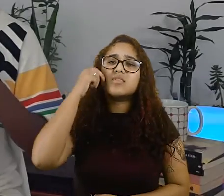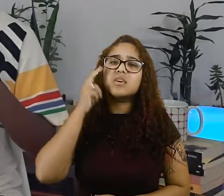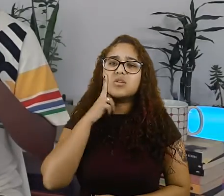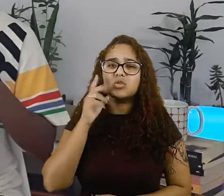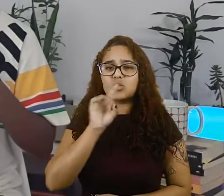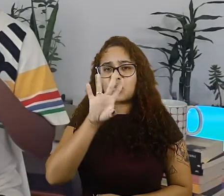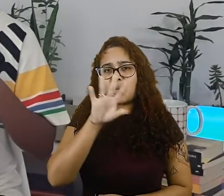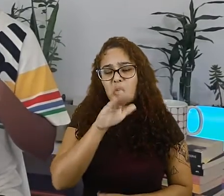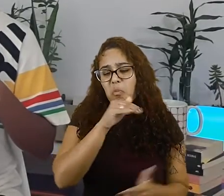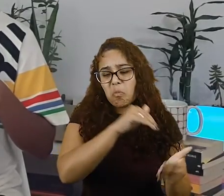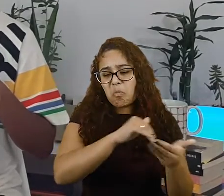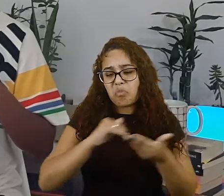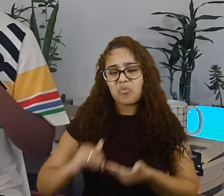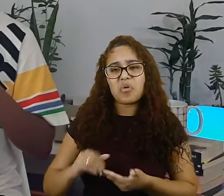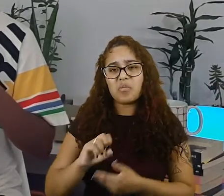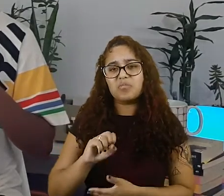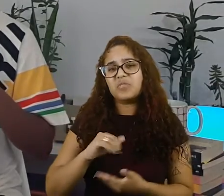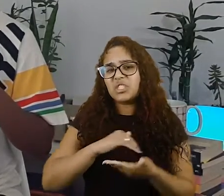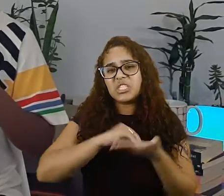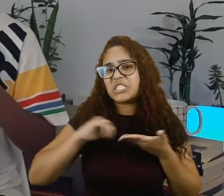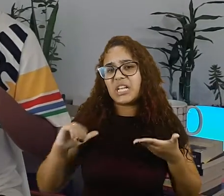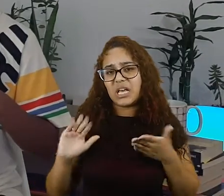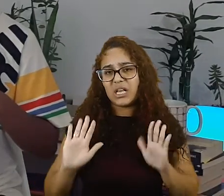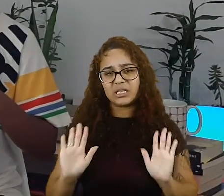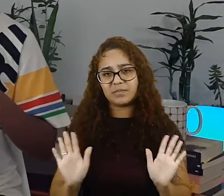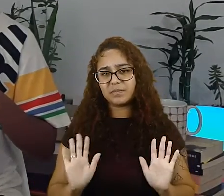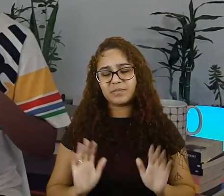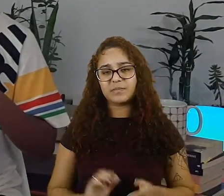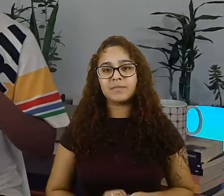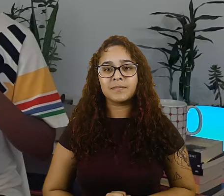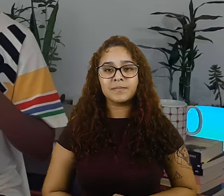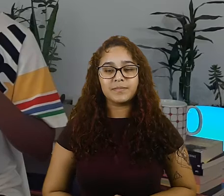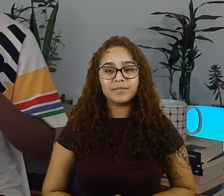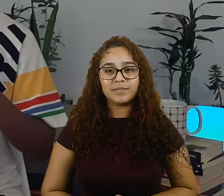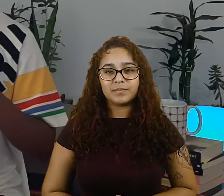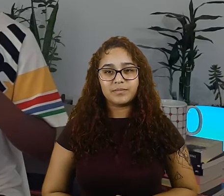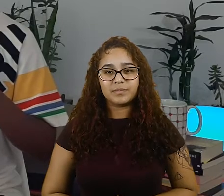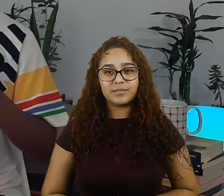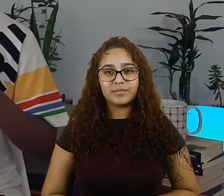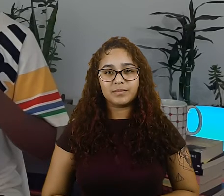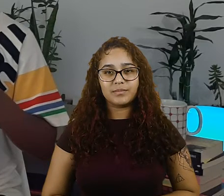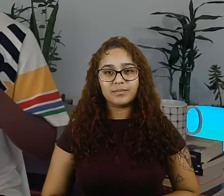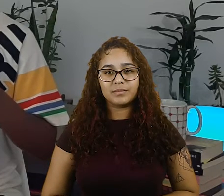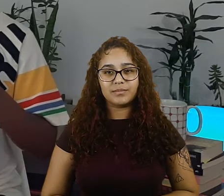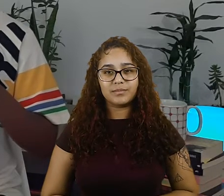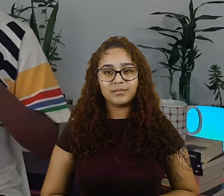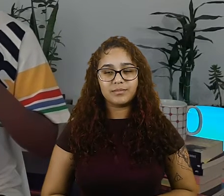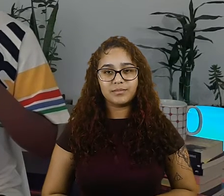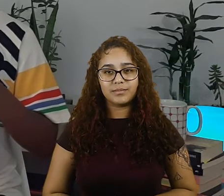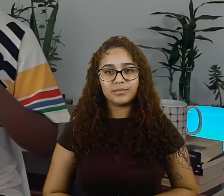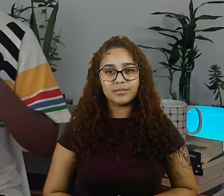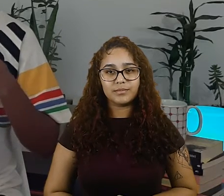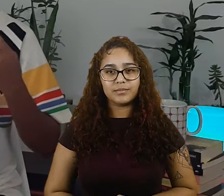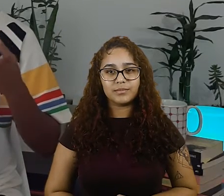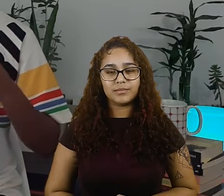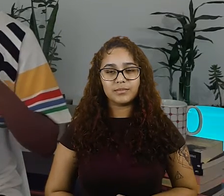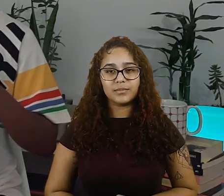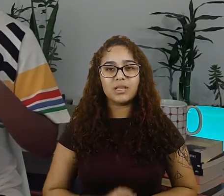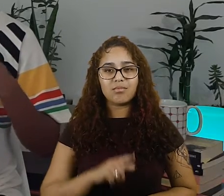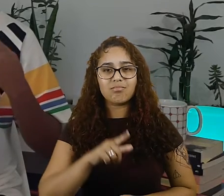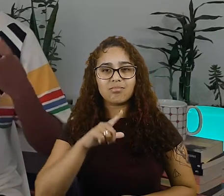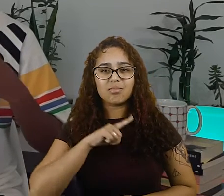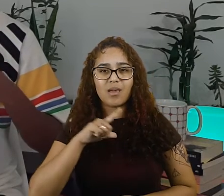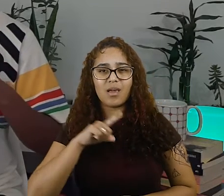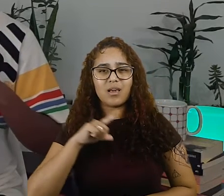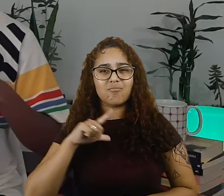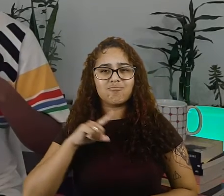colocava as pessoas negras como figurantes ou a não existência, né? De pessoas que têm subjetividades,